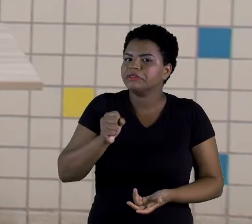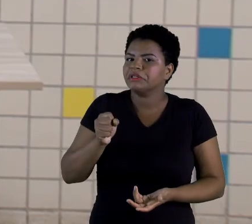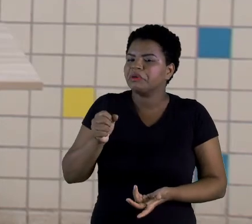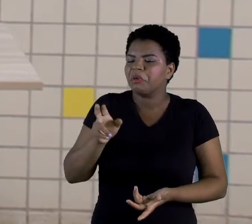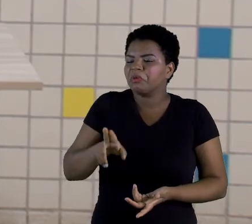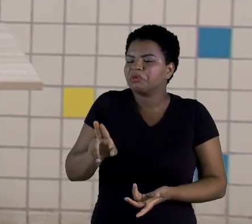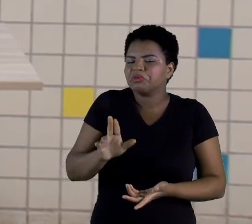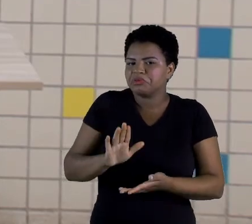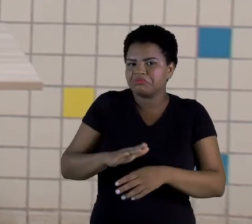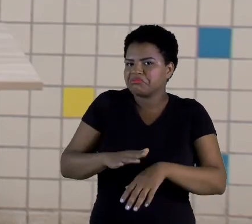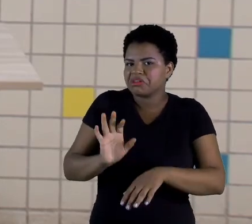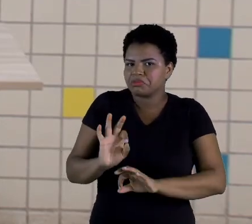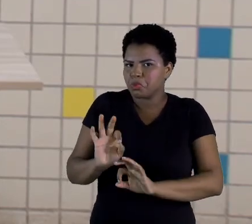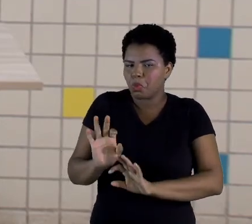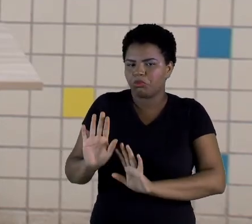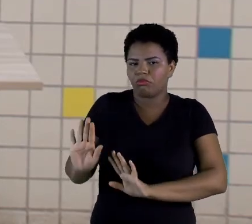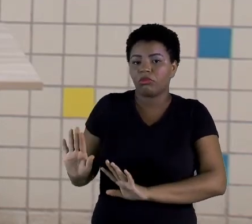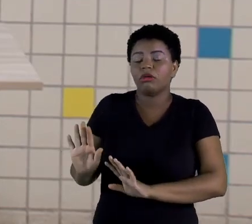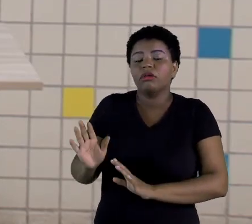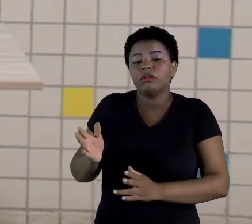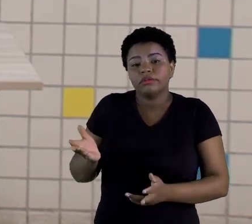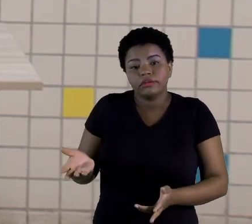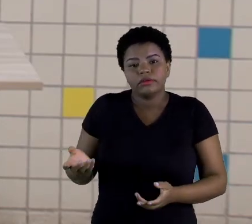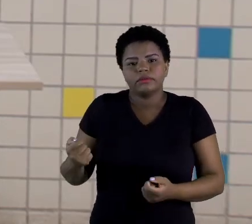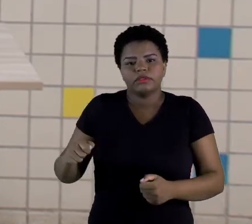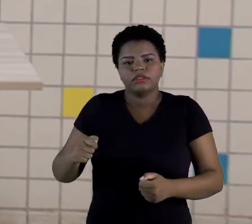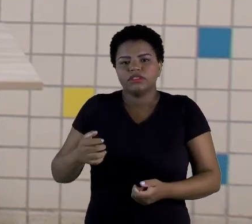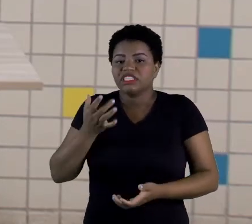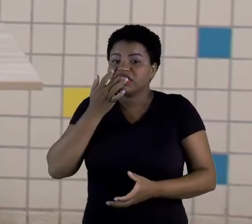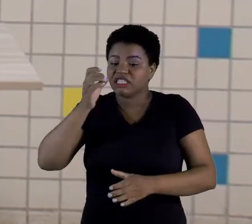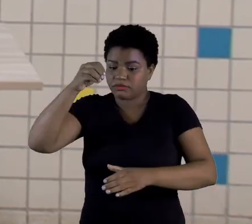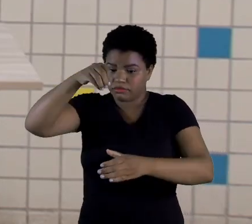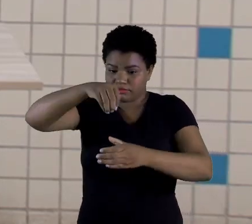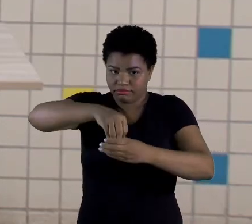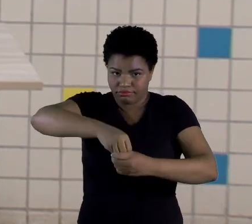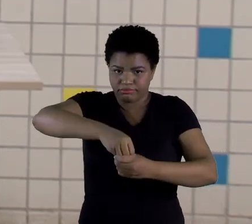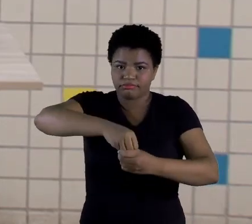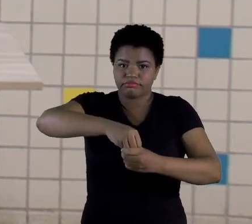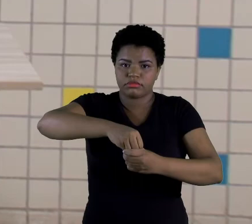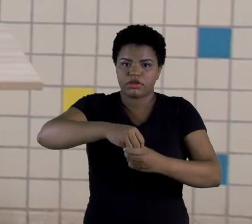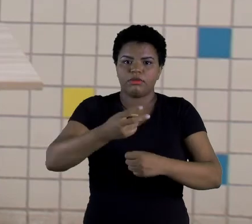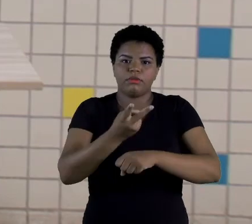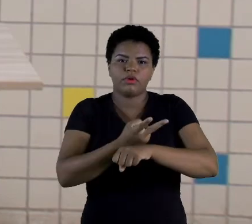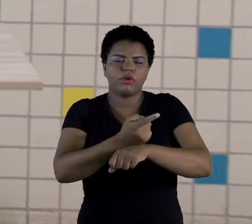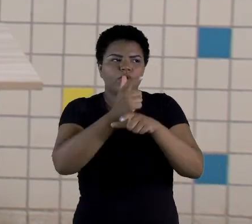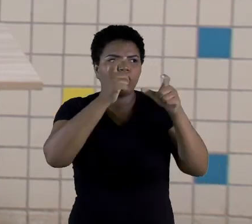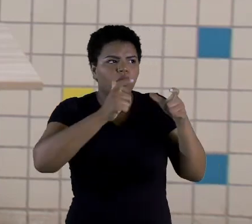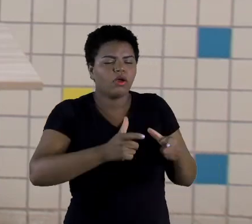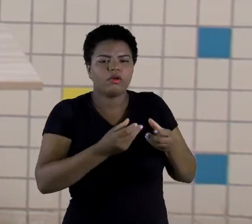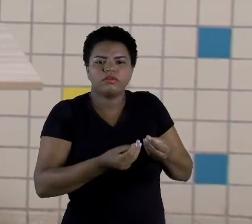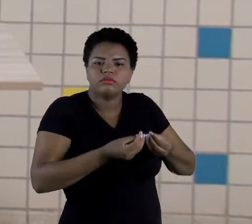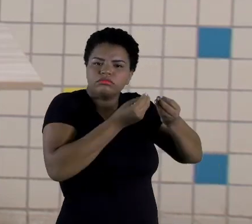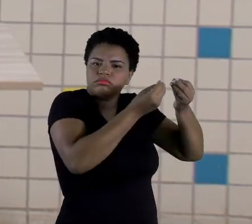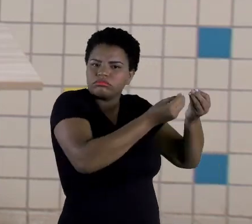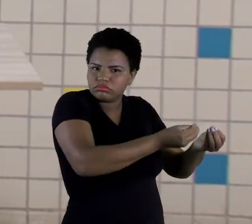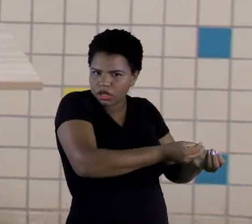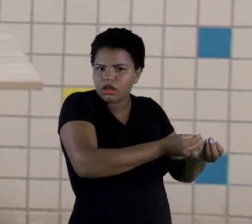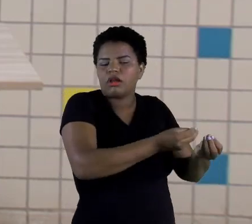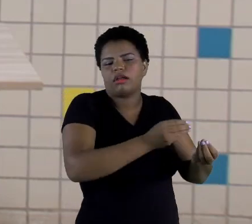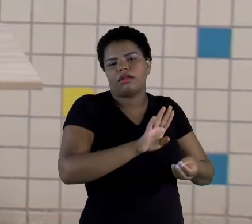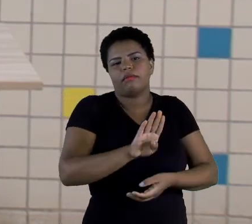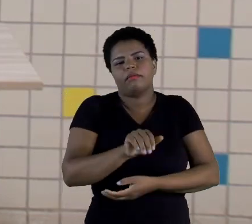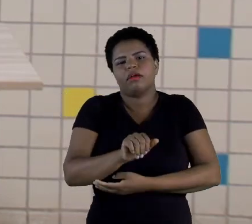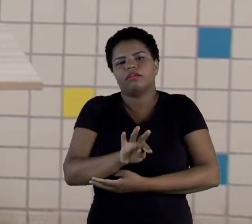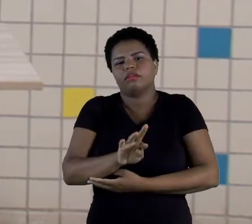o quê? Então tem que colocar dentro de um saquinho e procurar um local onde você entrega aquela bateria. Nesses lugares